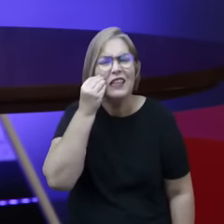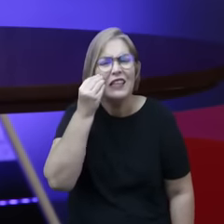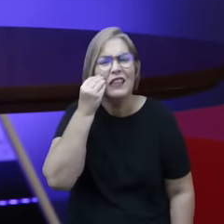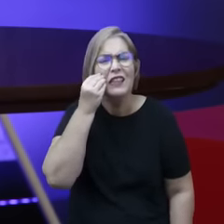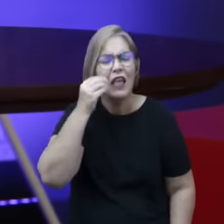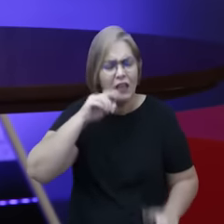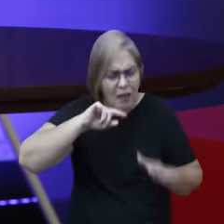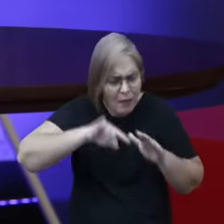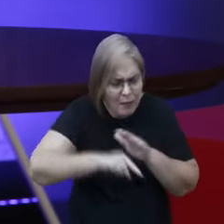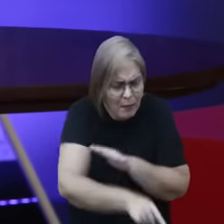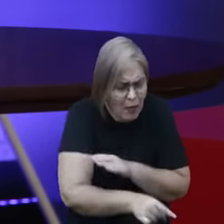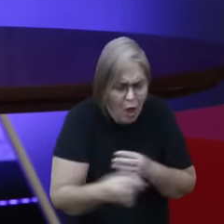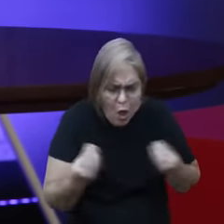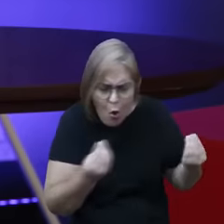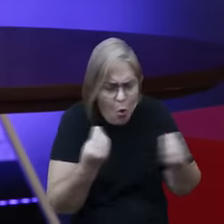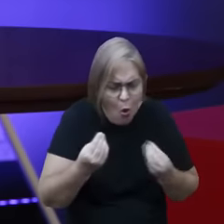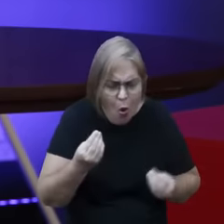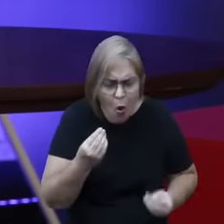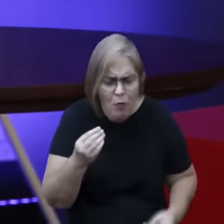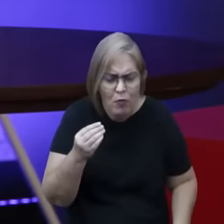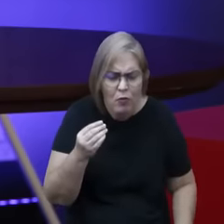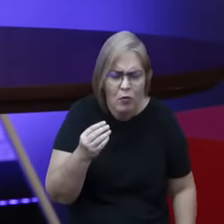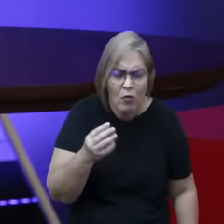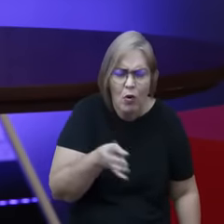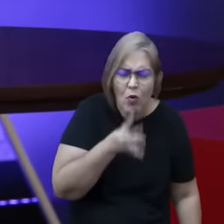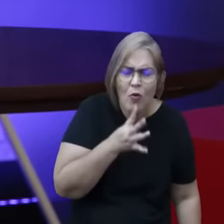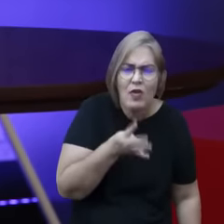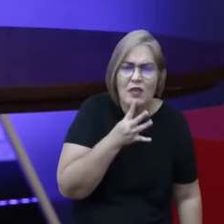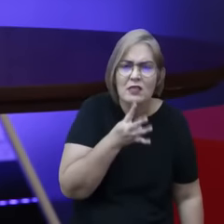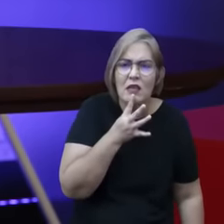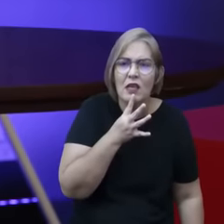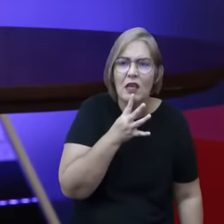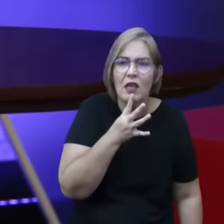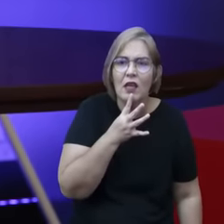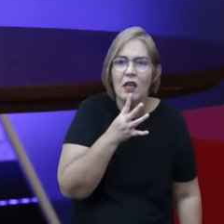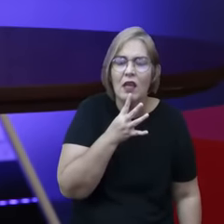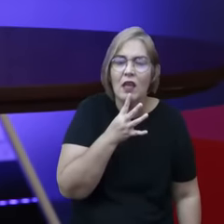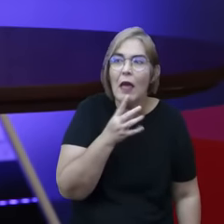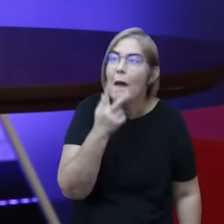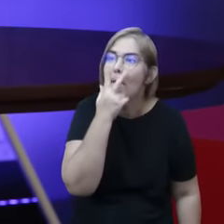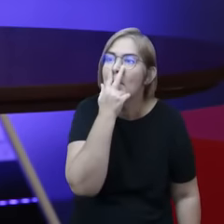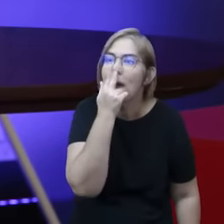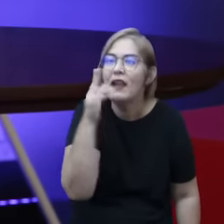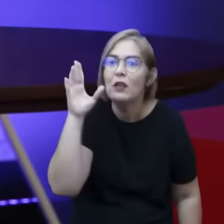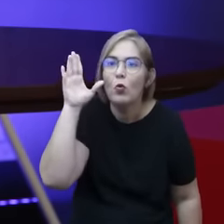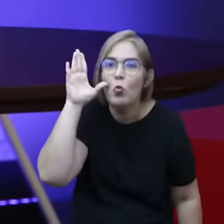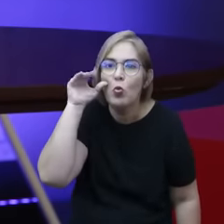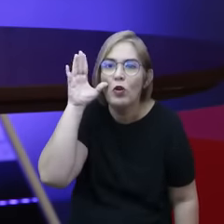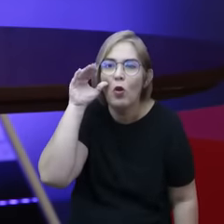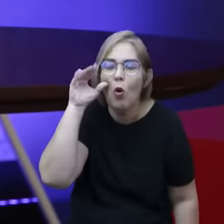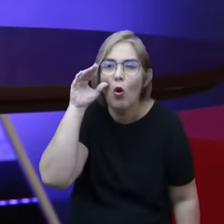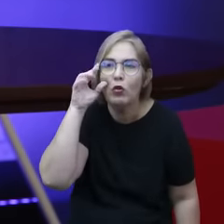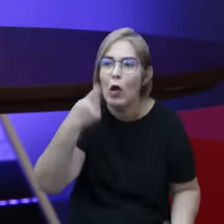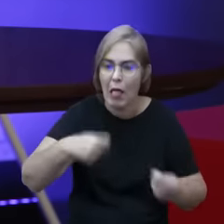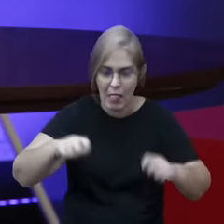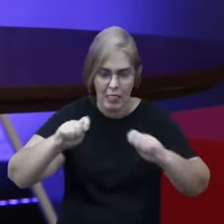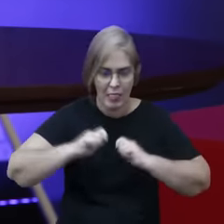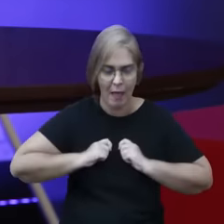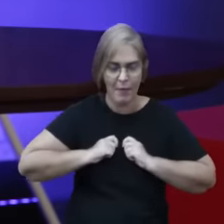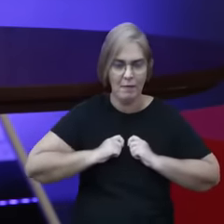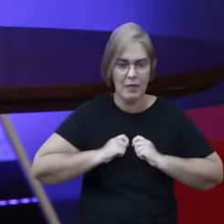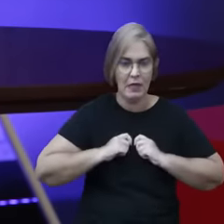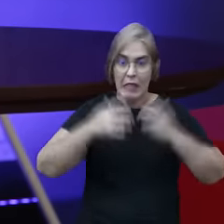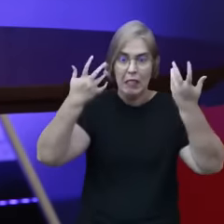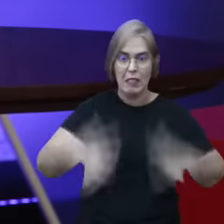desprovida de sentido, é que nos afasta do suicídio. É a ausência de sentido que configura esse